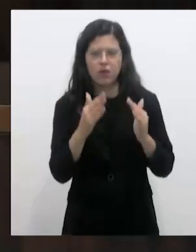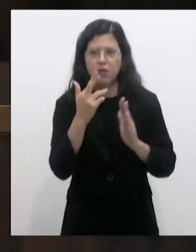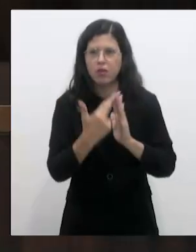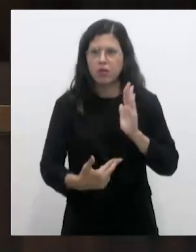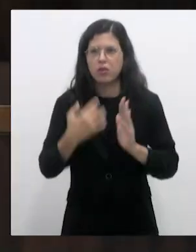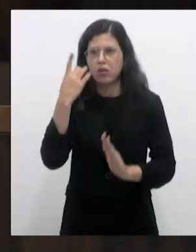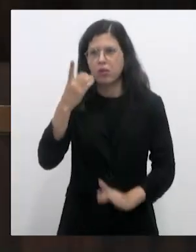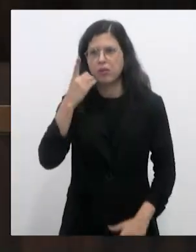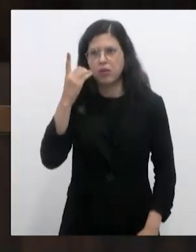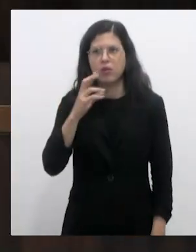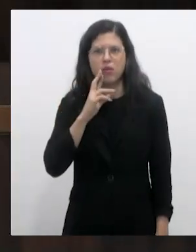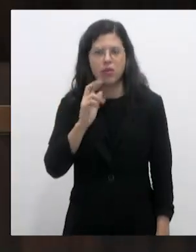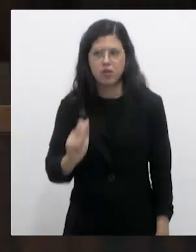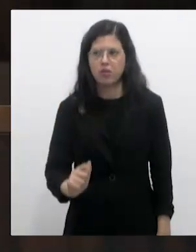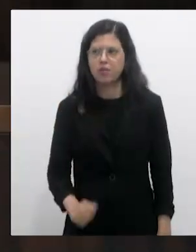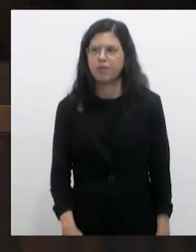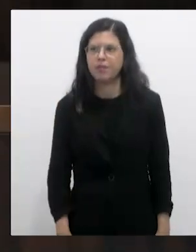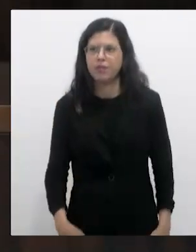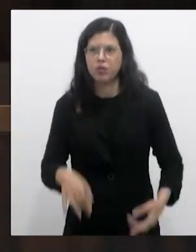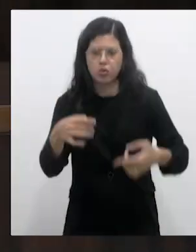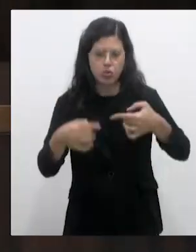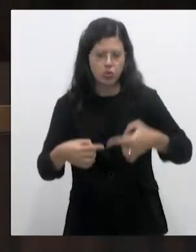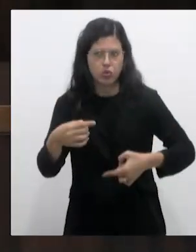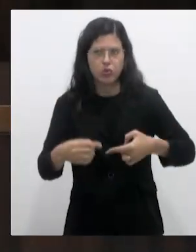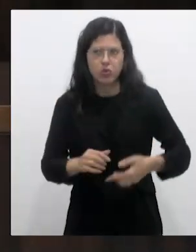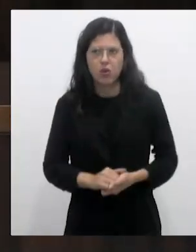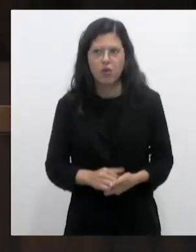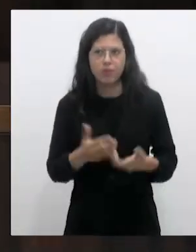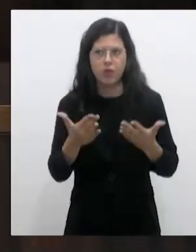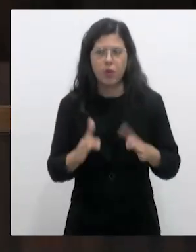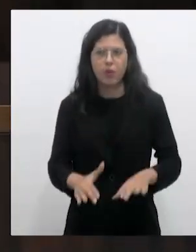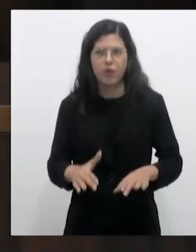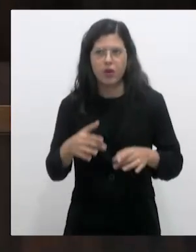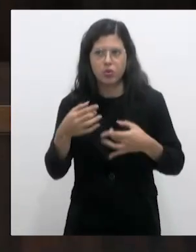Relator, deputado Rodrigo Amorim. Em discussão,